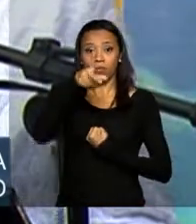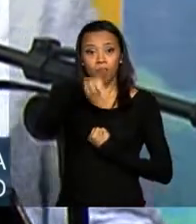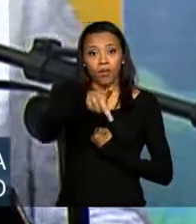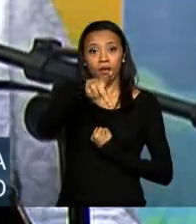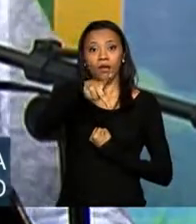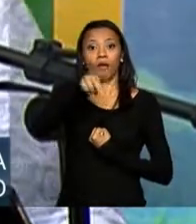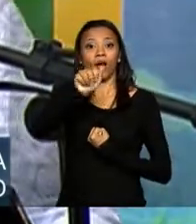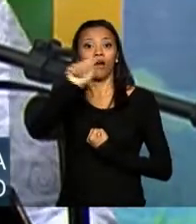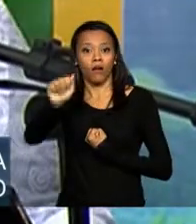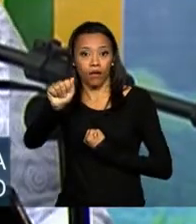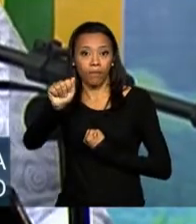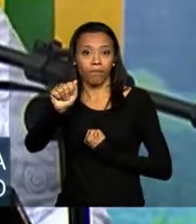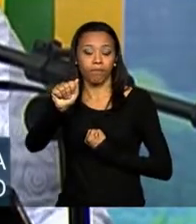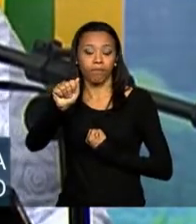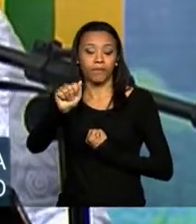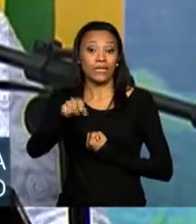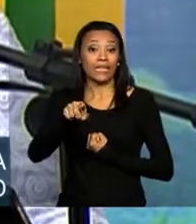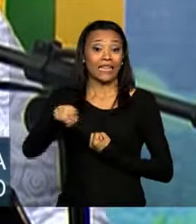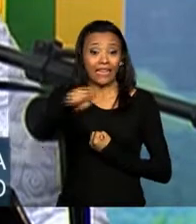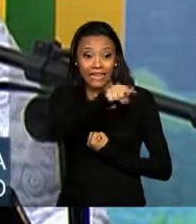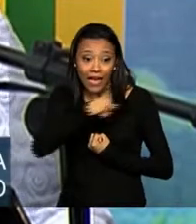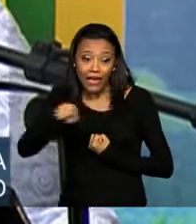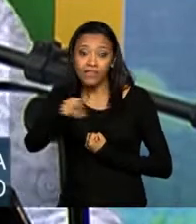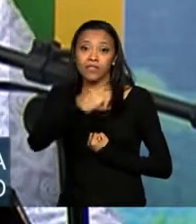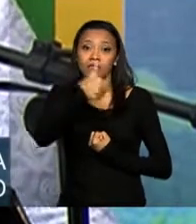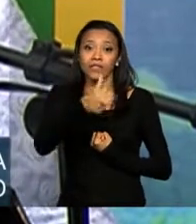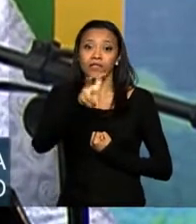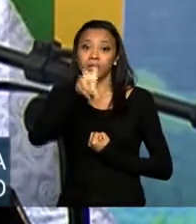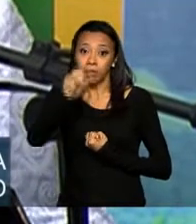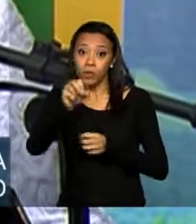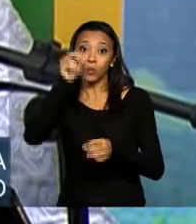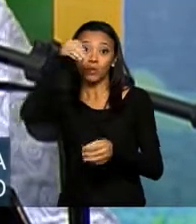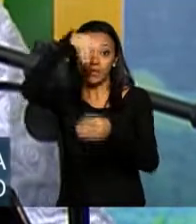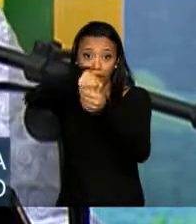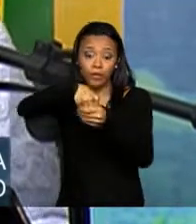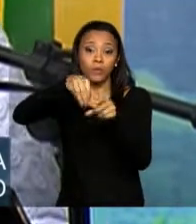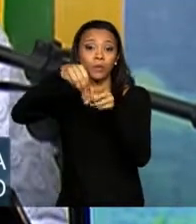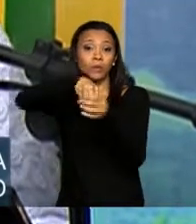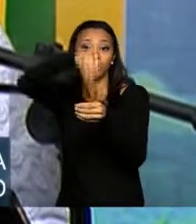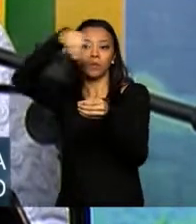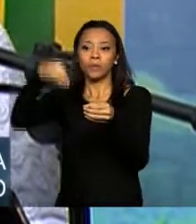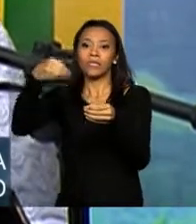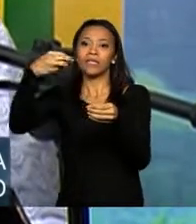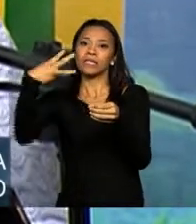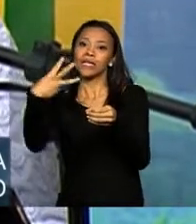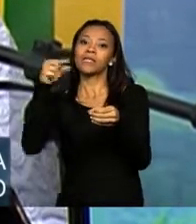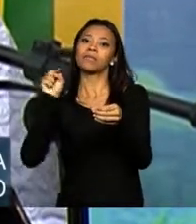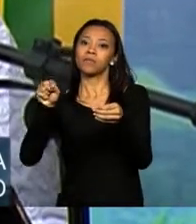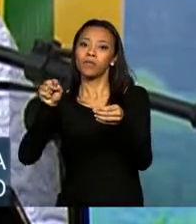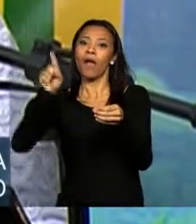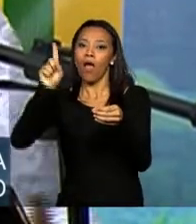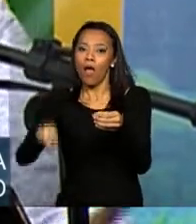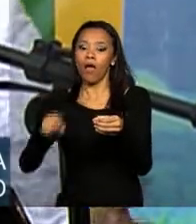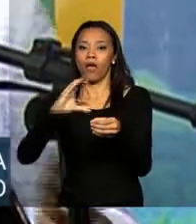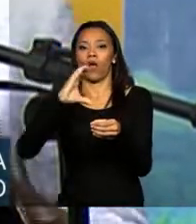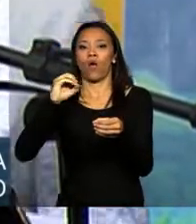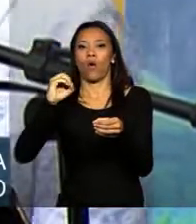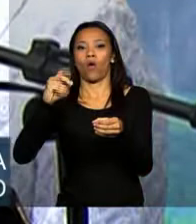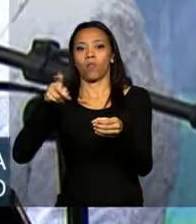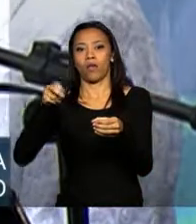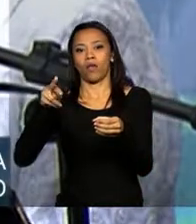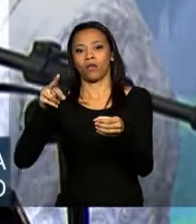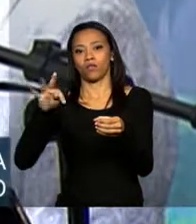dessa 150 mil três mil só 3 mil são cooperativas Oi